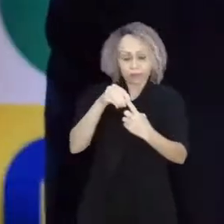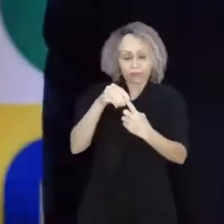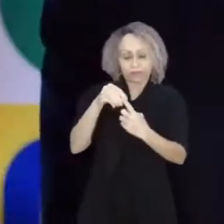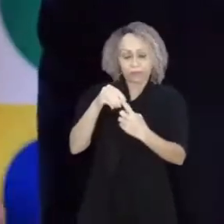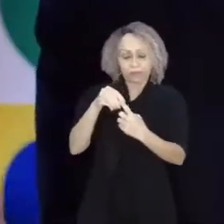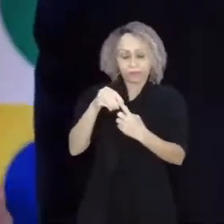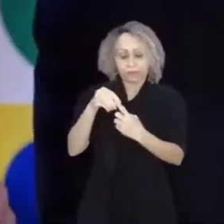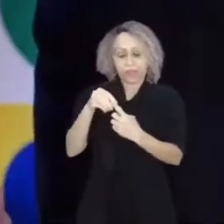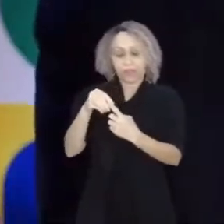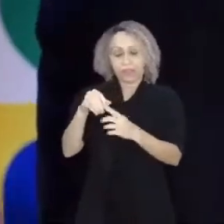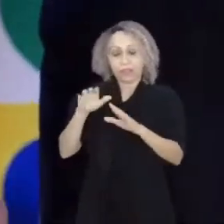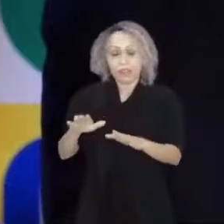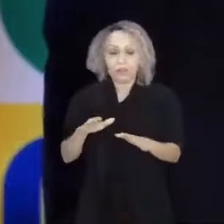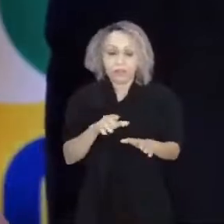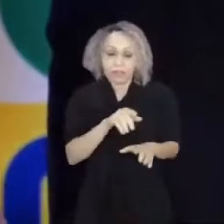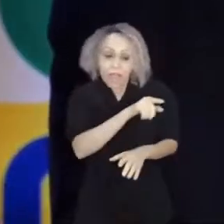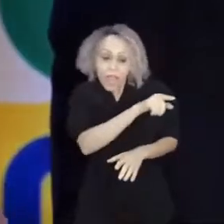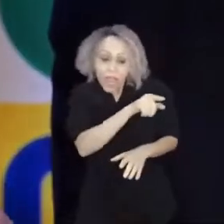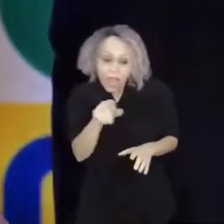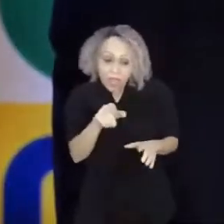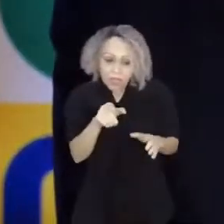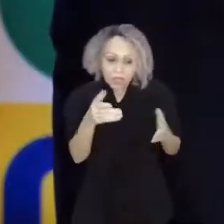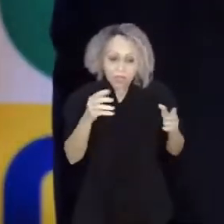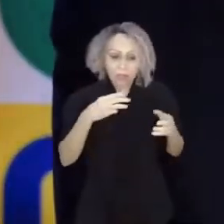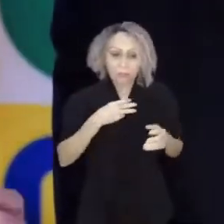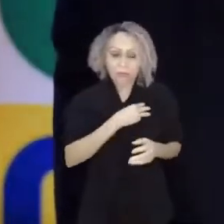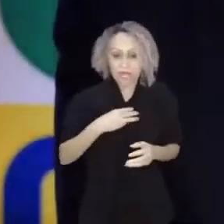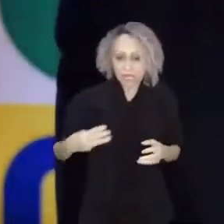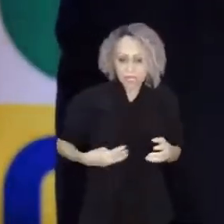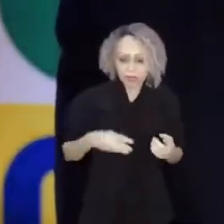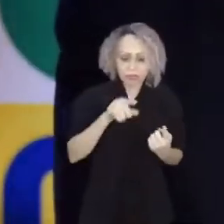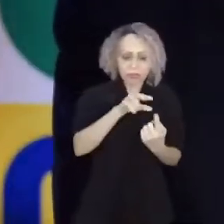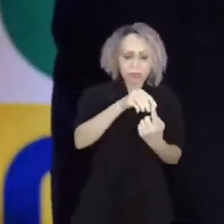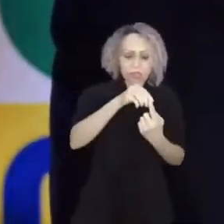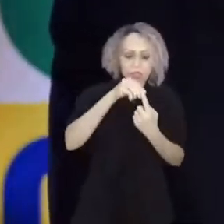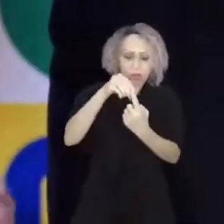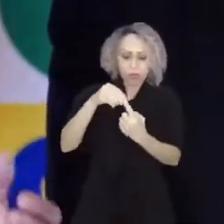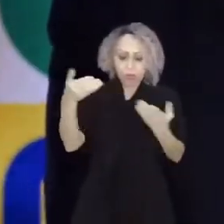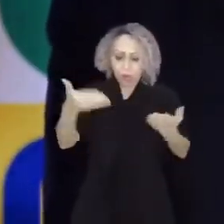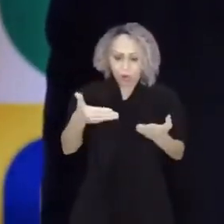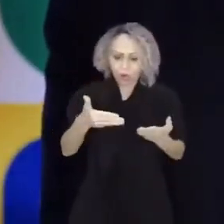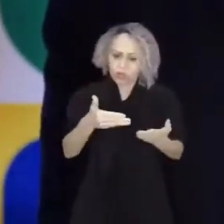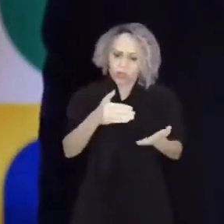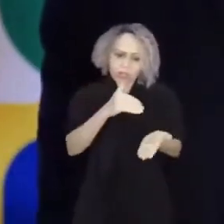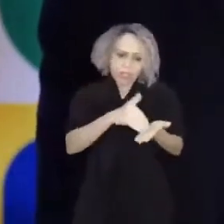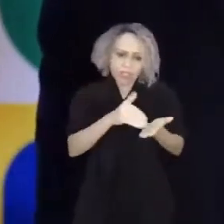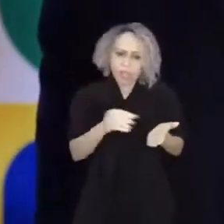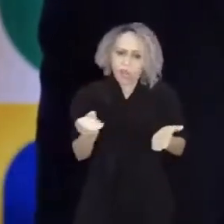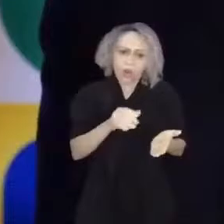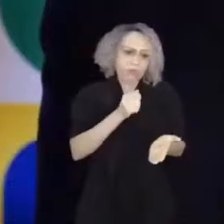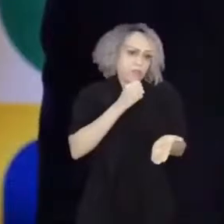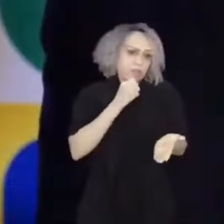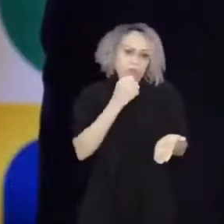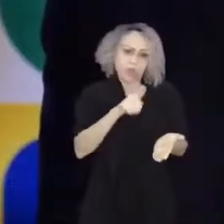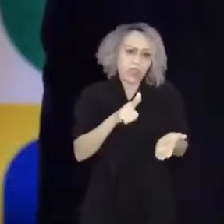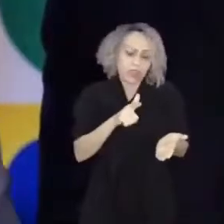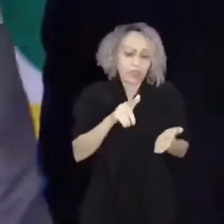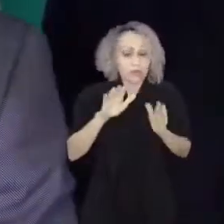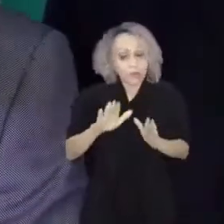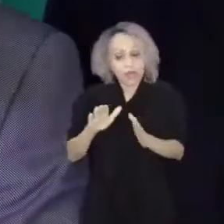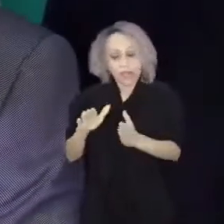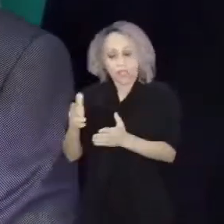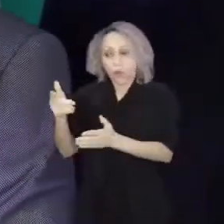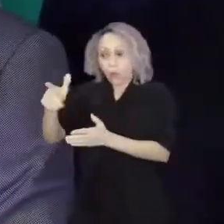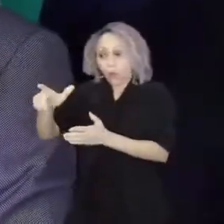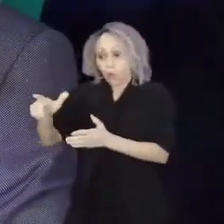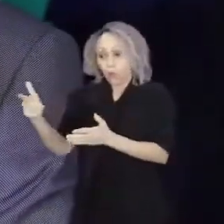porque eu ainda vou definir, sabe, quais os ministérios que a gente vai criar, quais as secretarias que a gente vai criar.